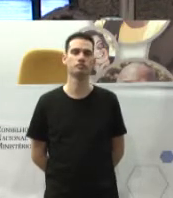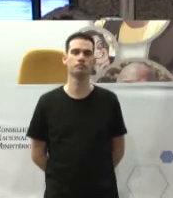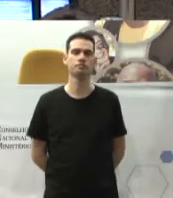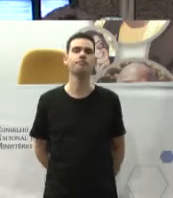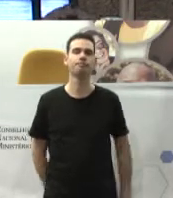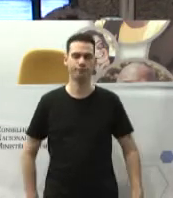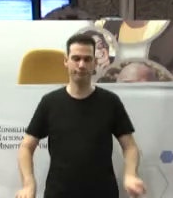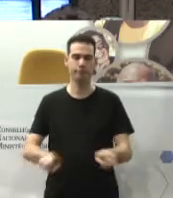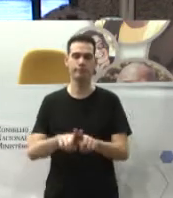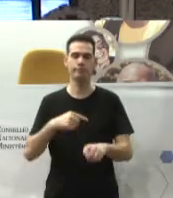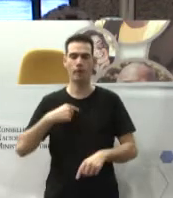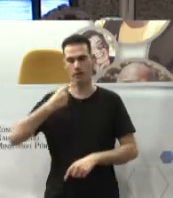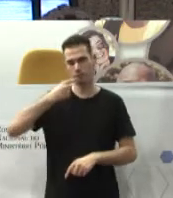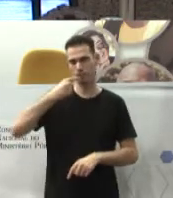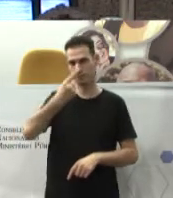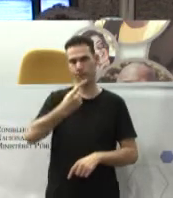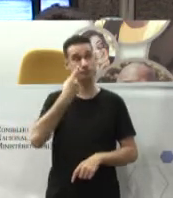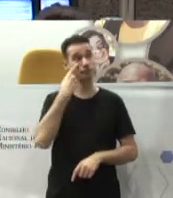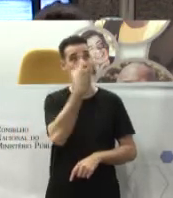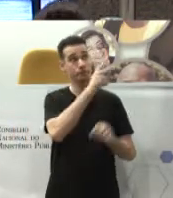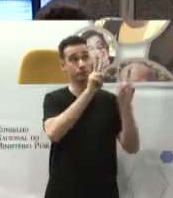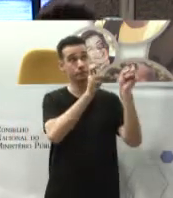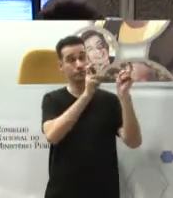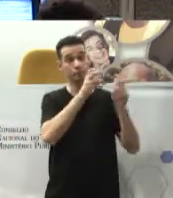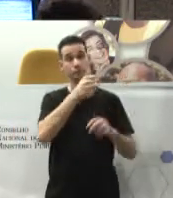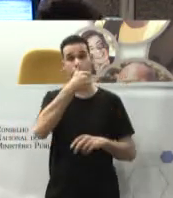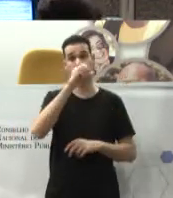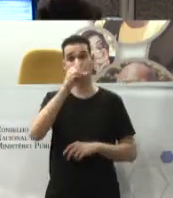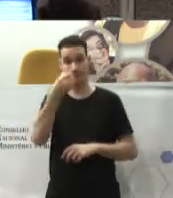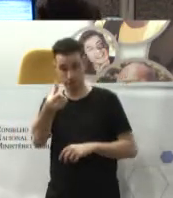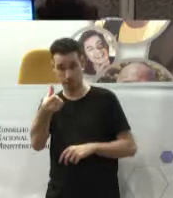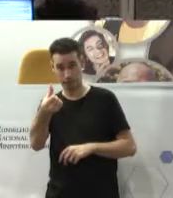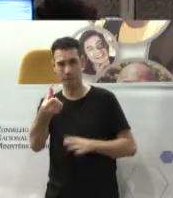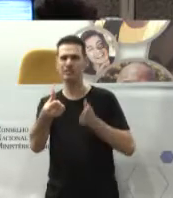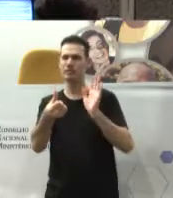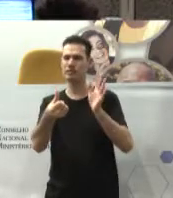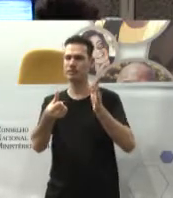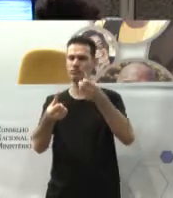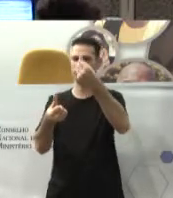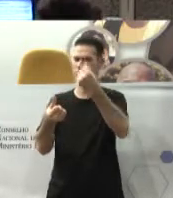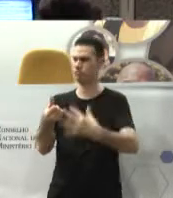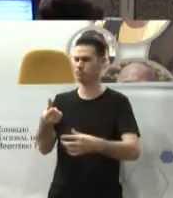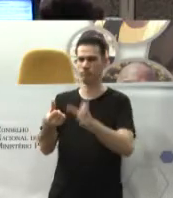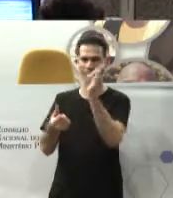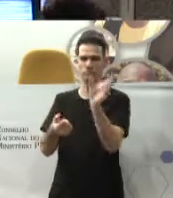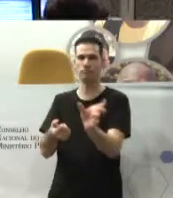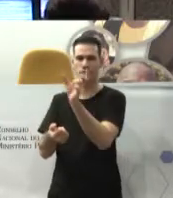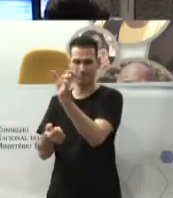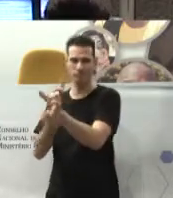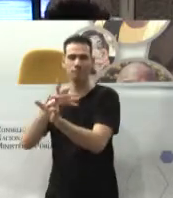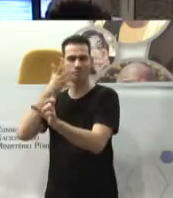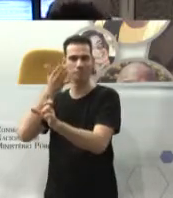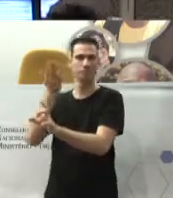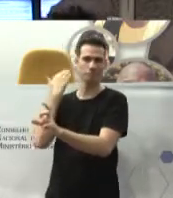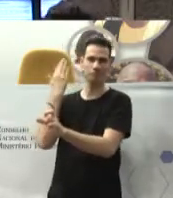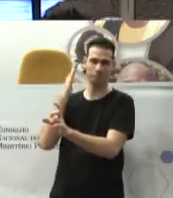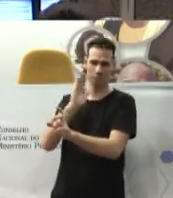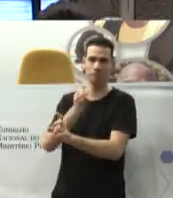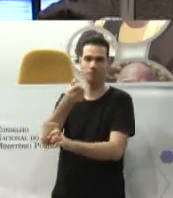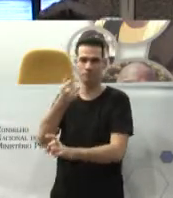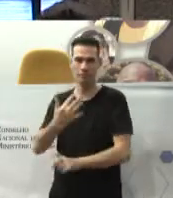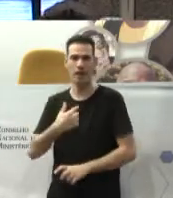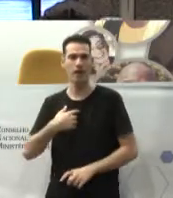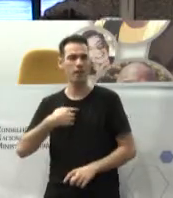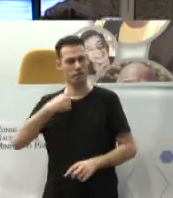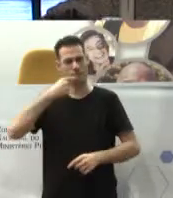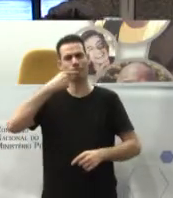Eu citei também o tema 106, mas como ele já foi trazido aqui pelos dois interlocutores anteriores,